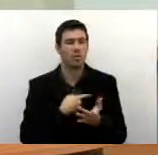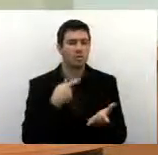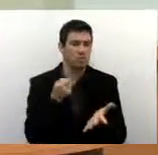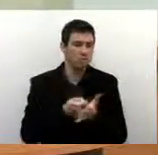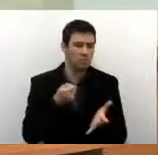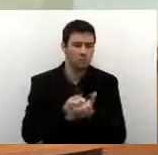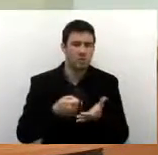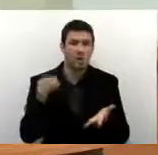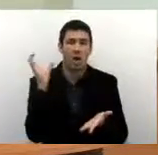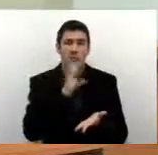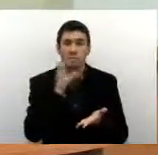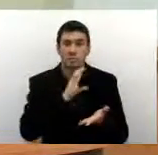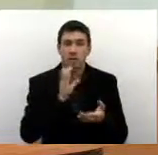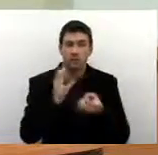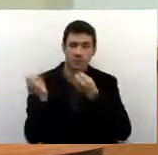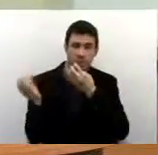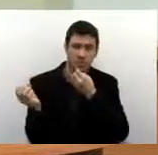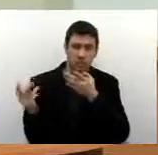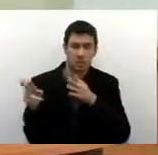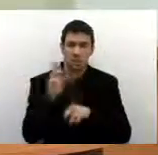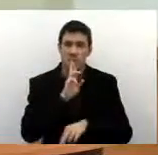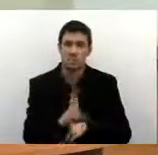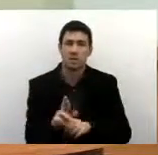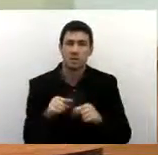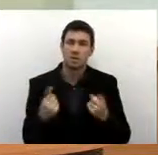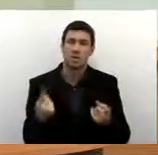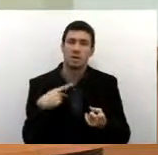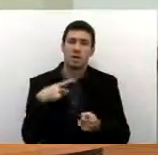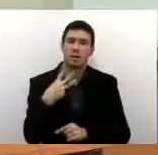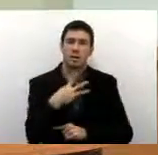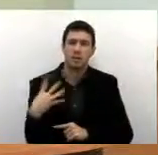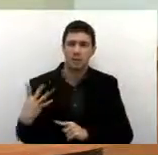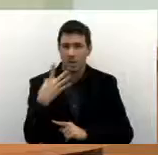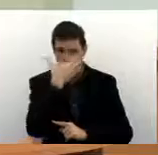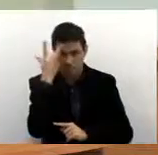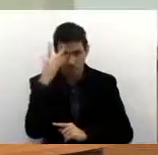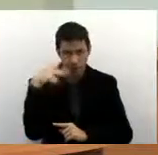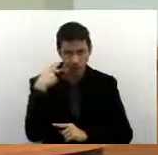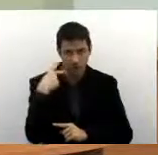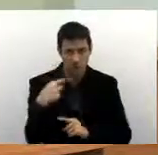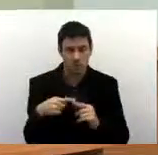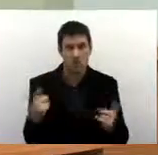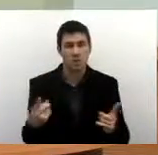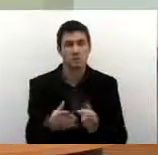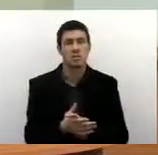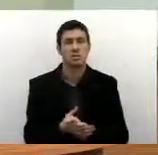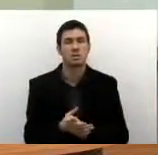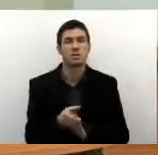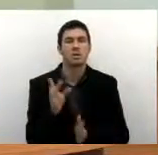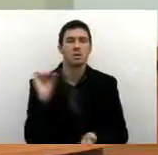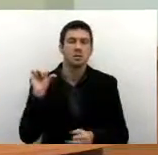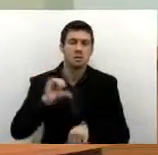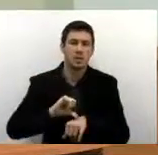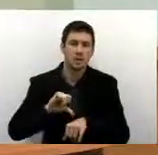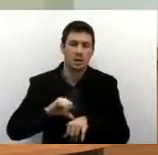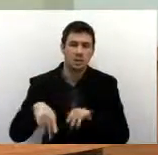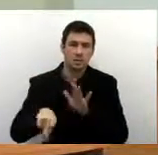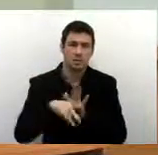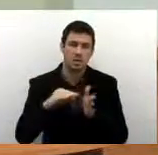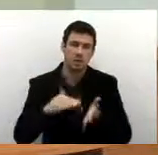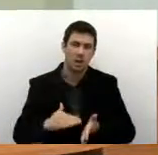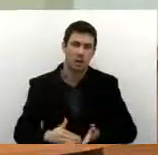agilidade nas informações, nas respostas, são 34 vereadores solicitando as informações, centralizando na Secretaria de